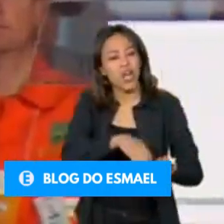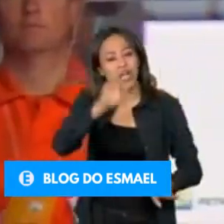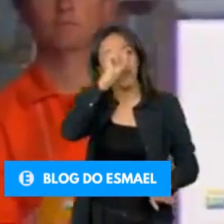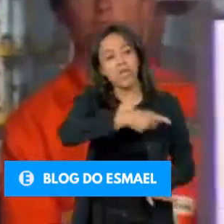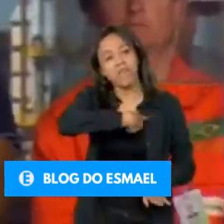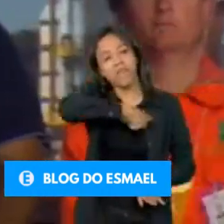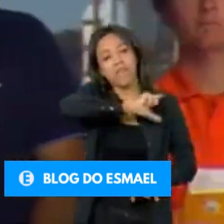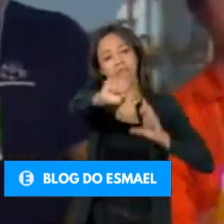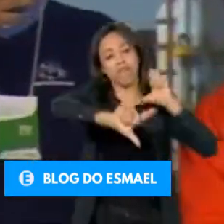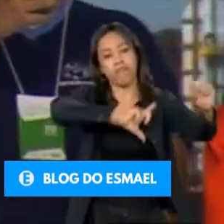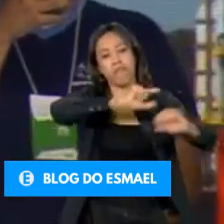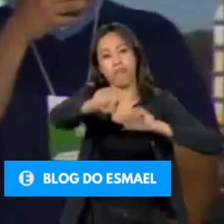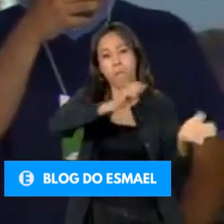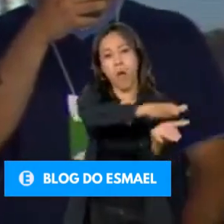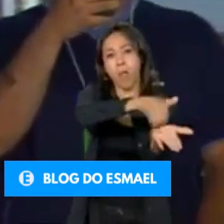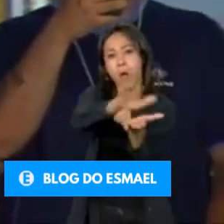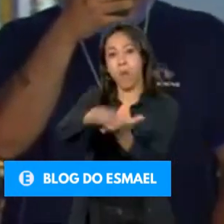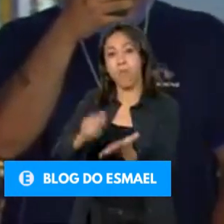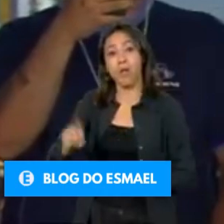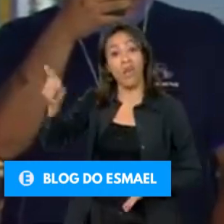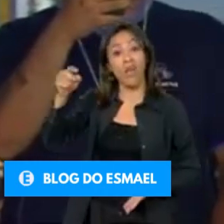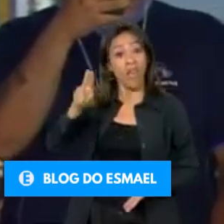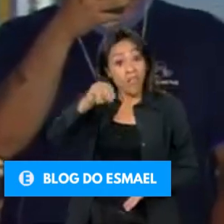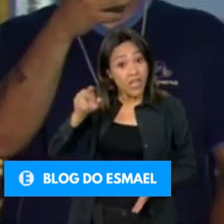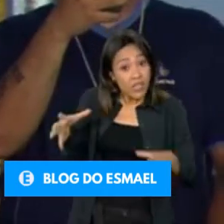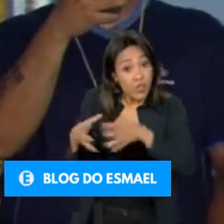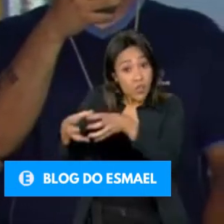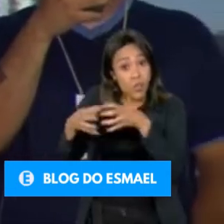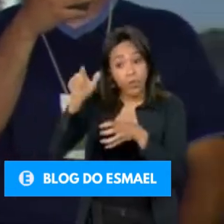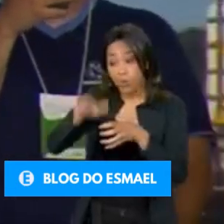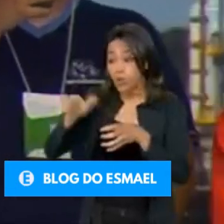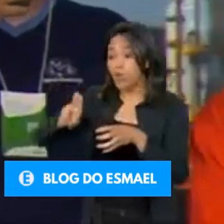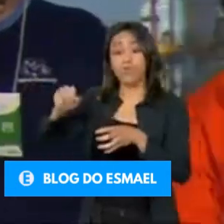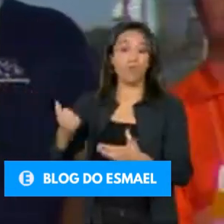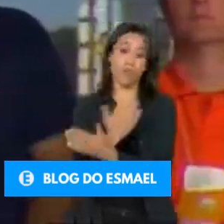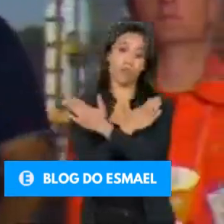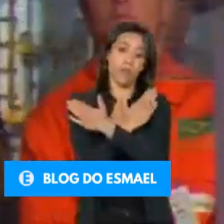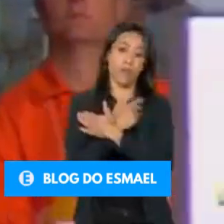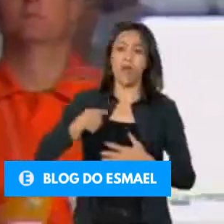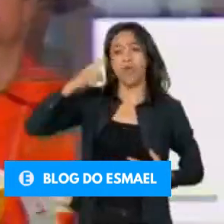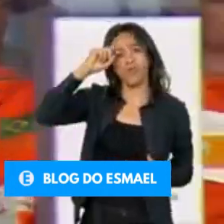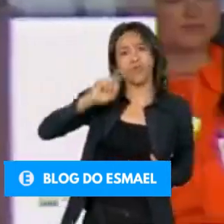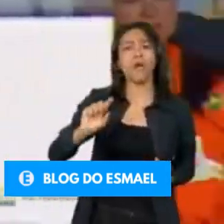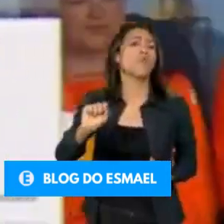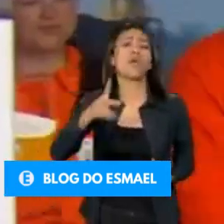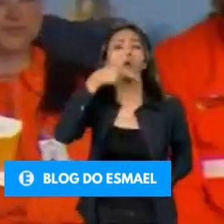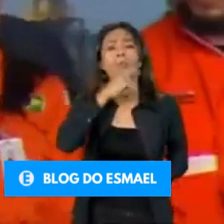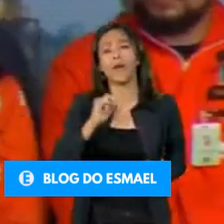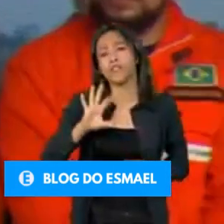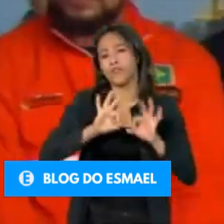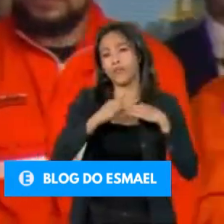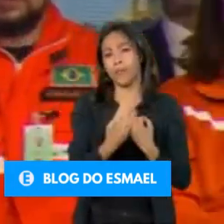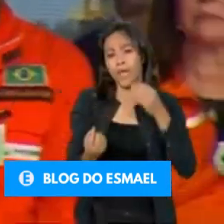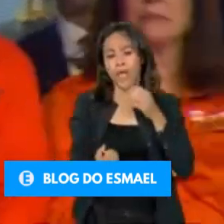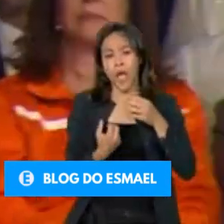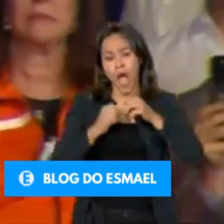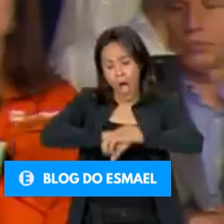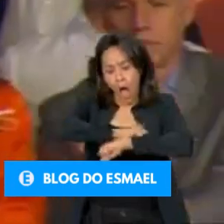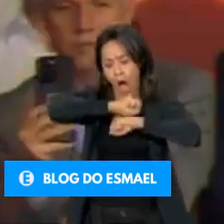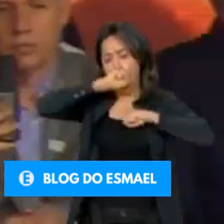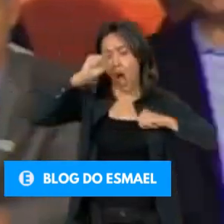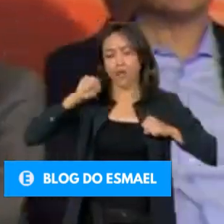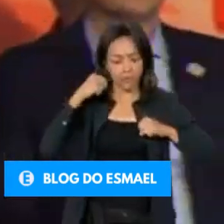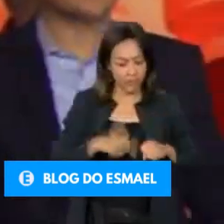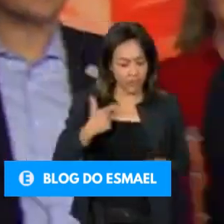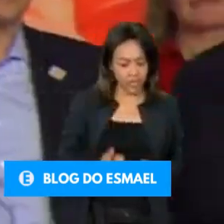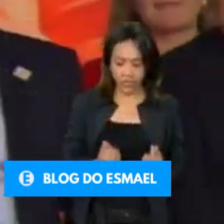embora, certamente eles nunca ficaram desempregados. Eles não sabem o que é um pai de família levantar de manhã, não ter dinheiro para comprar o pão,